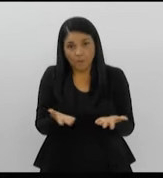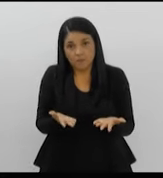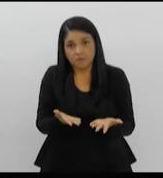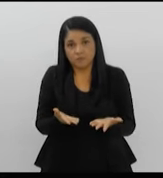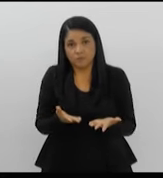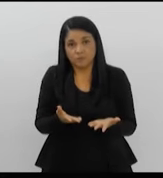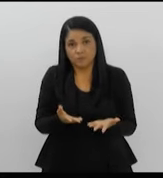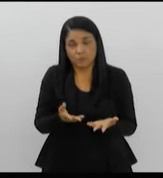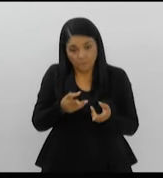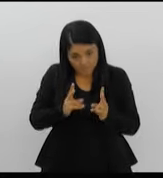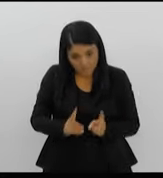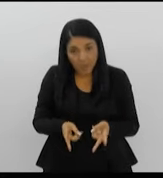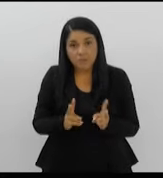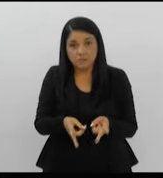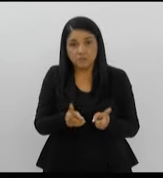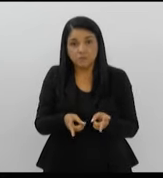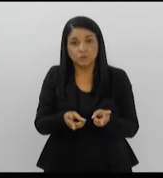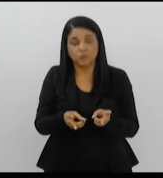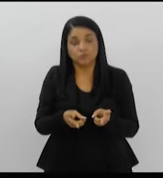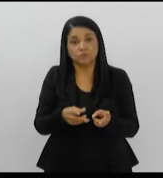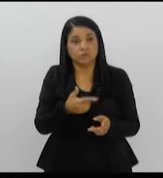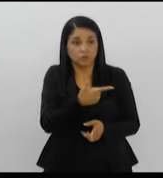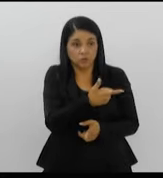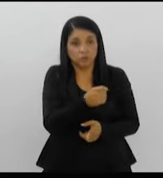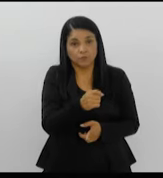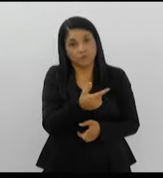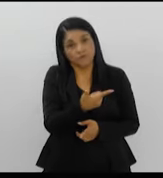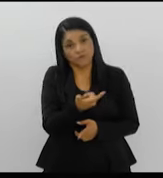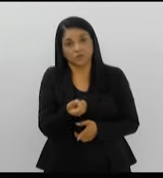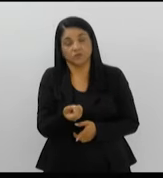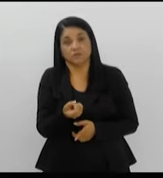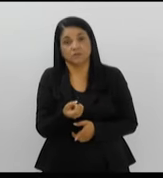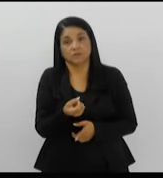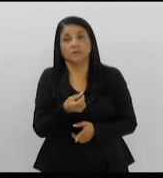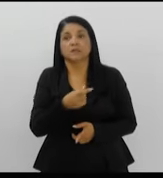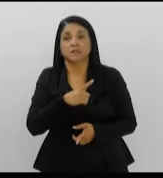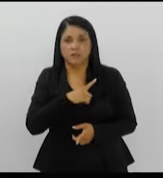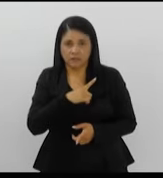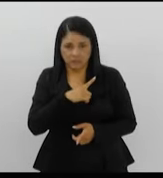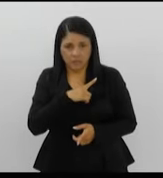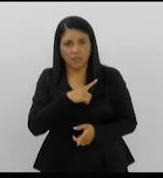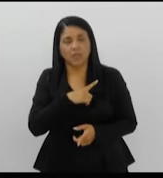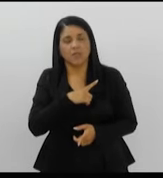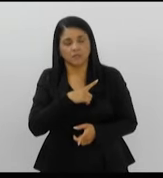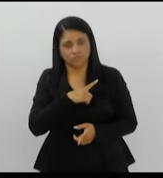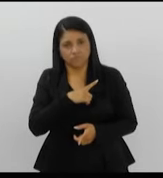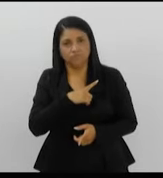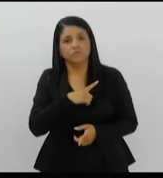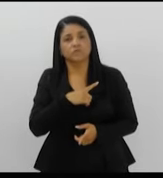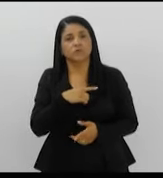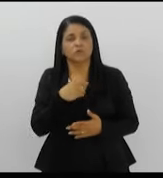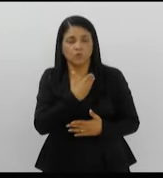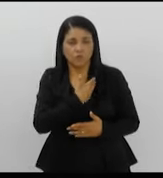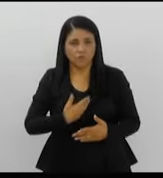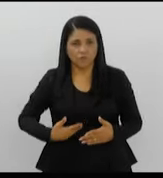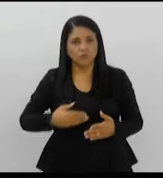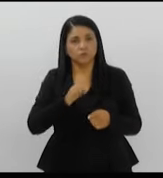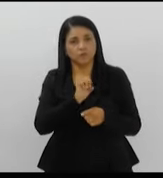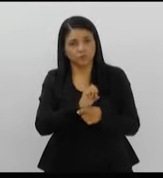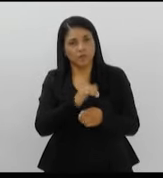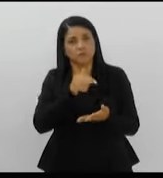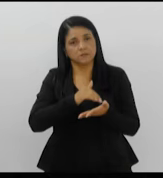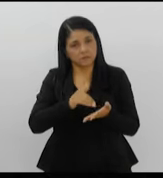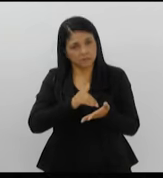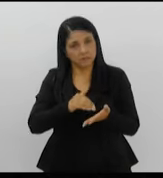o mesmo que estava em 2020. Então, teria, sim, o governo do Estado, a Secretaria de